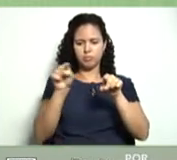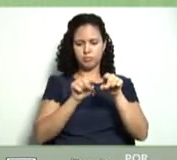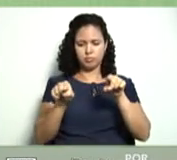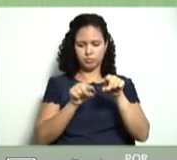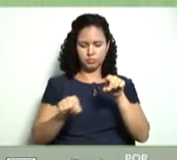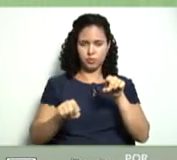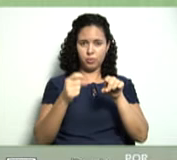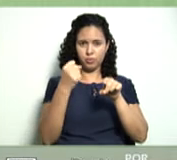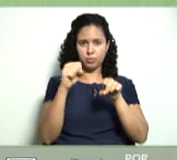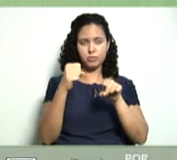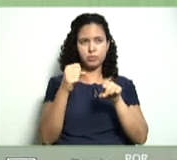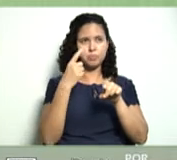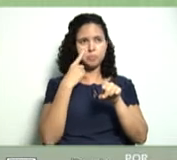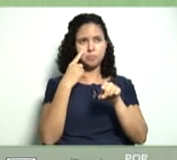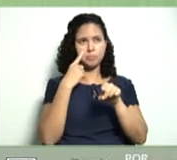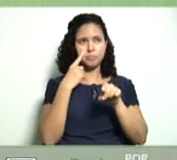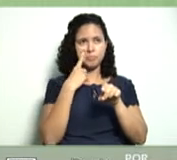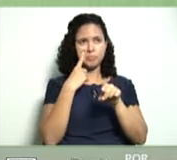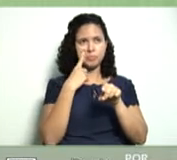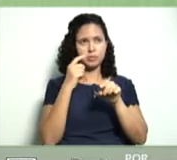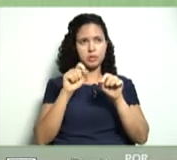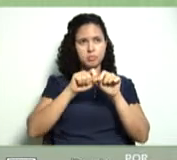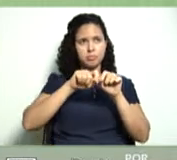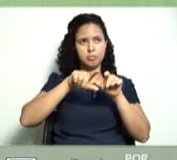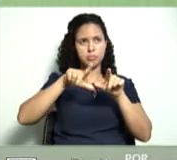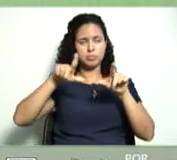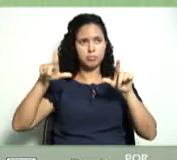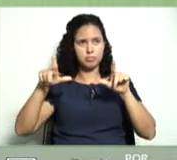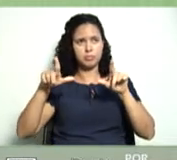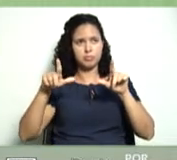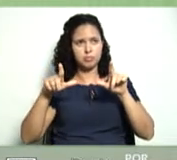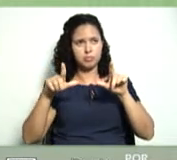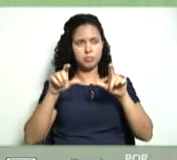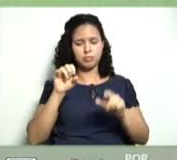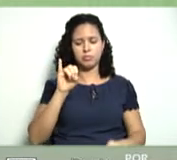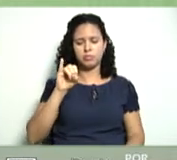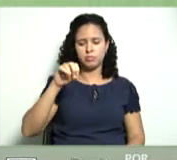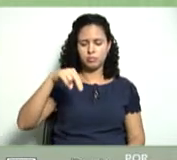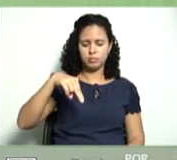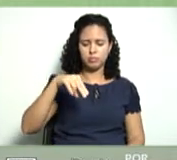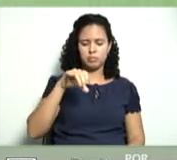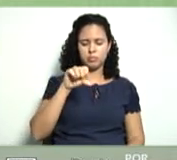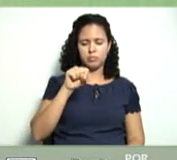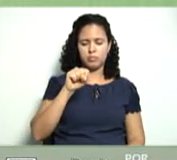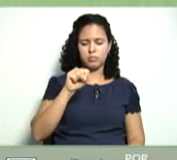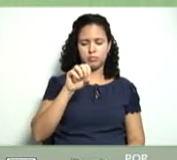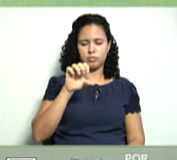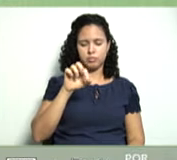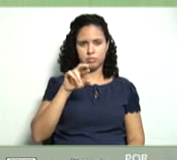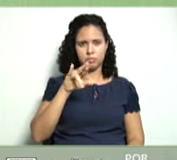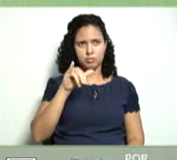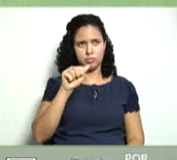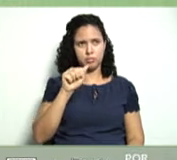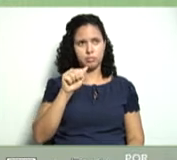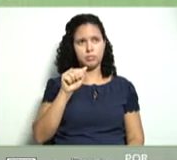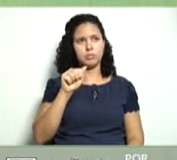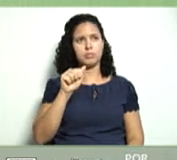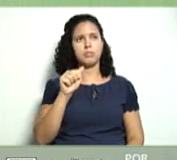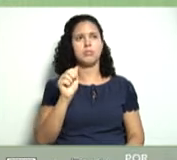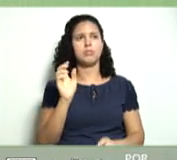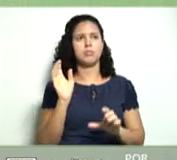vim aqui ó em inserir tabelas e pedir esse recurso aqui há tabelas rápidas o